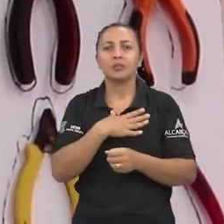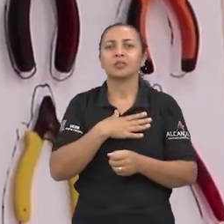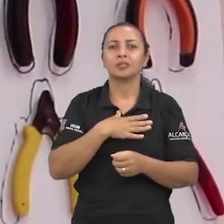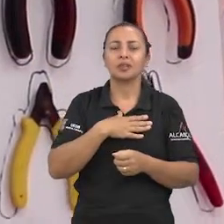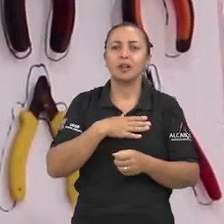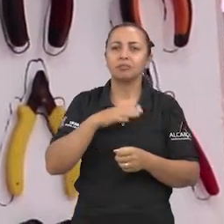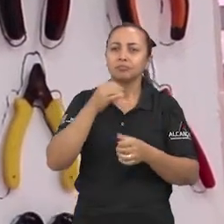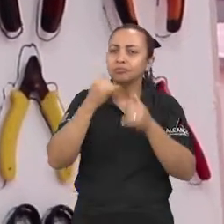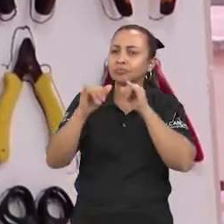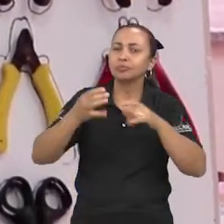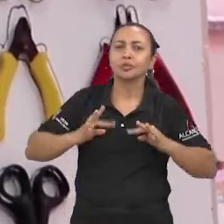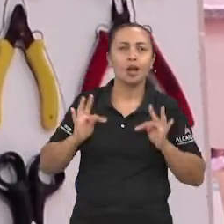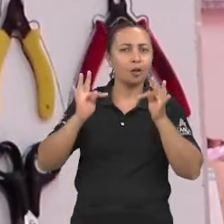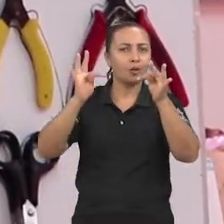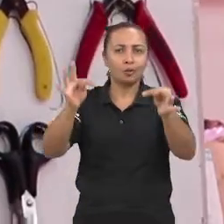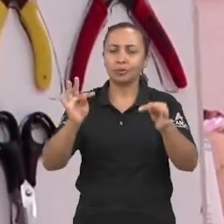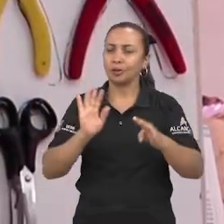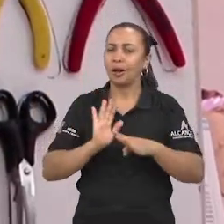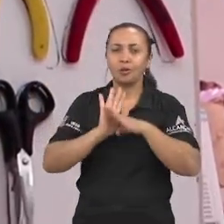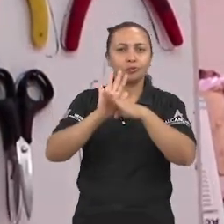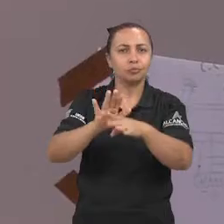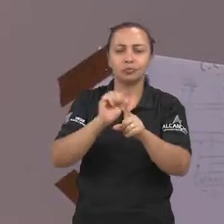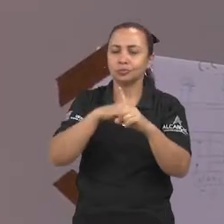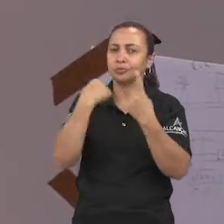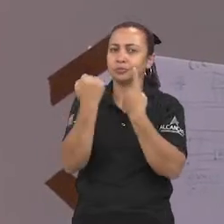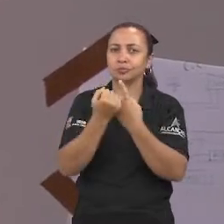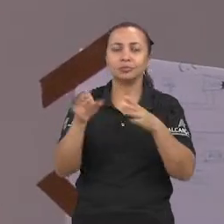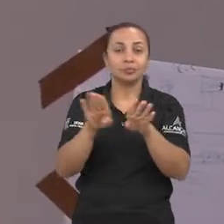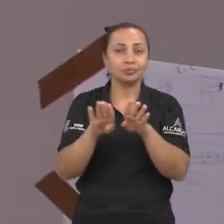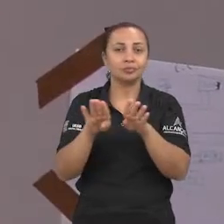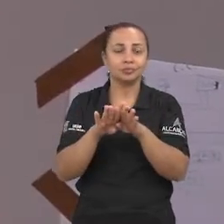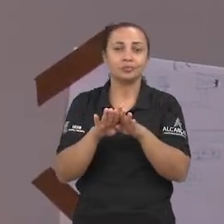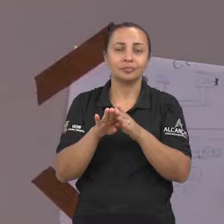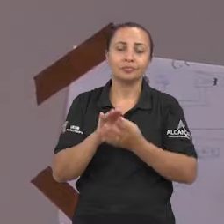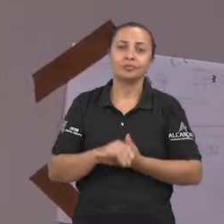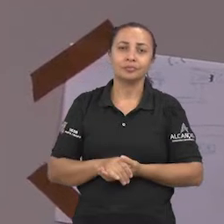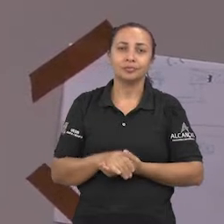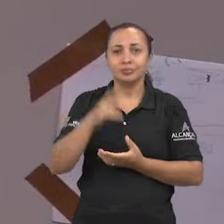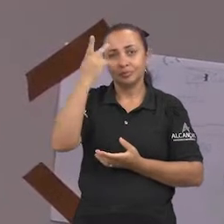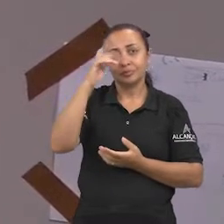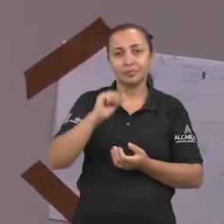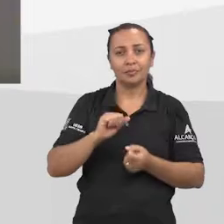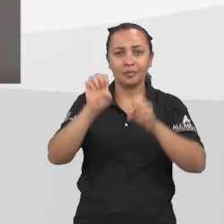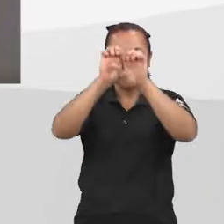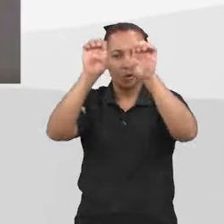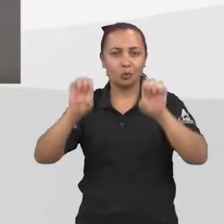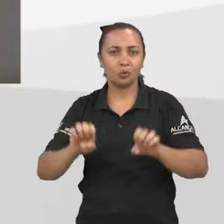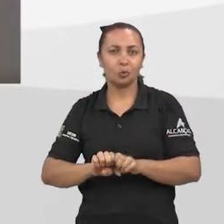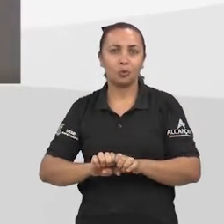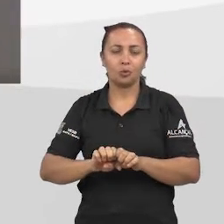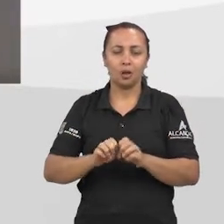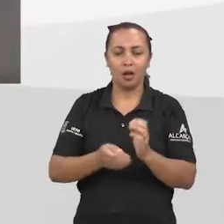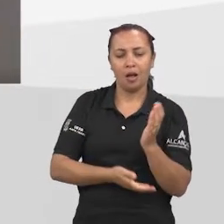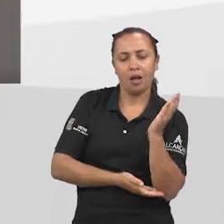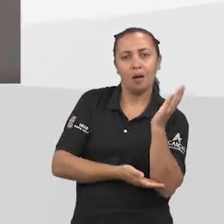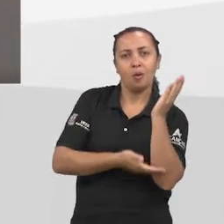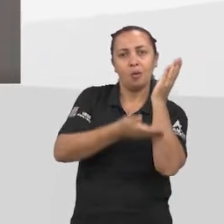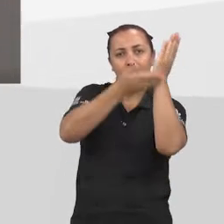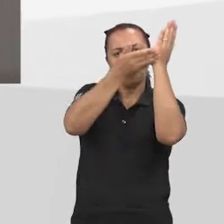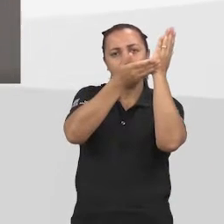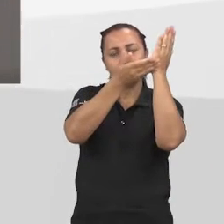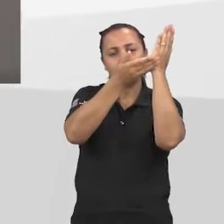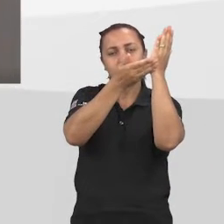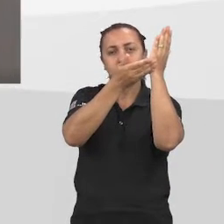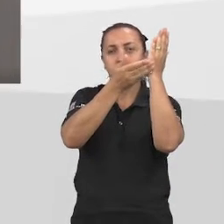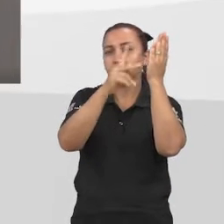inovação tecnológica, ajuda social também. Para a estrutura do poste, a gente não tem